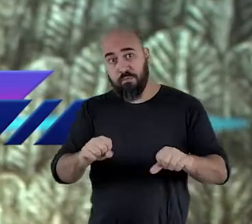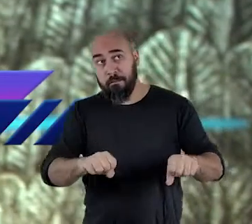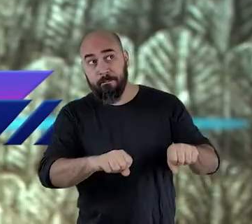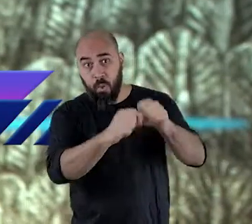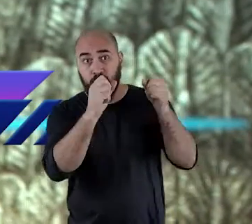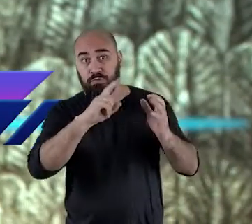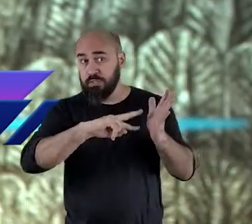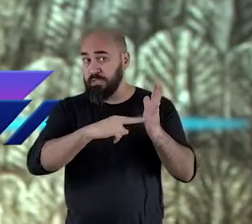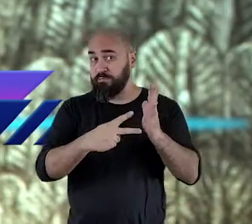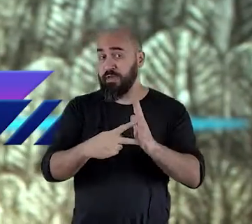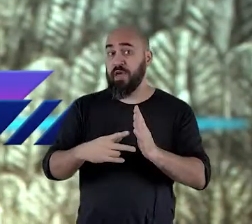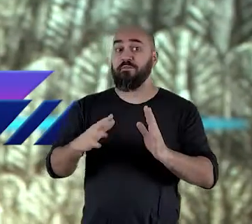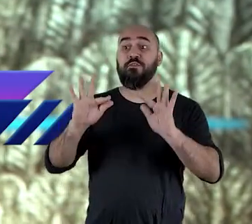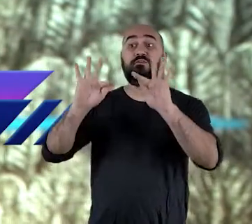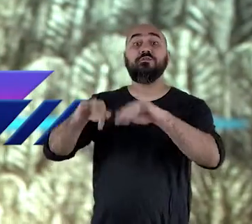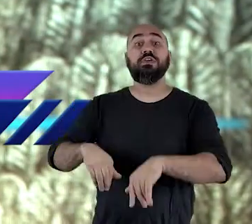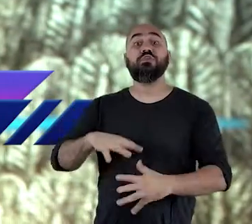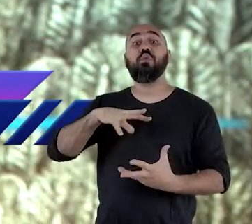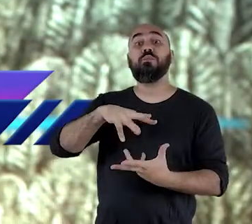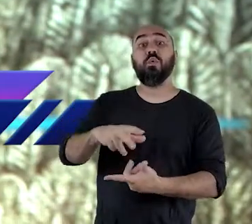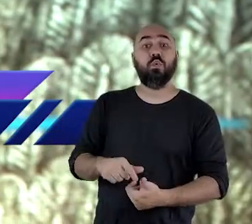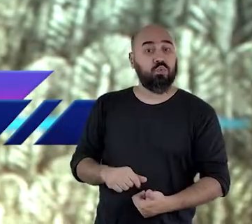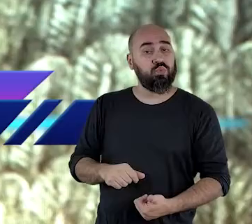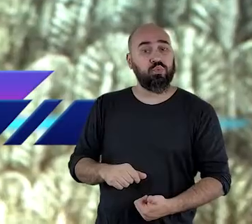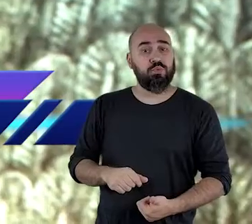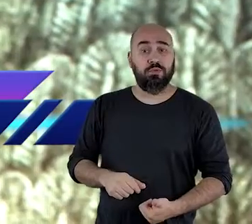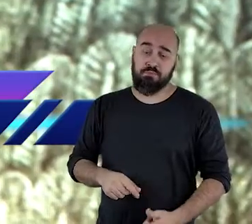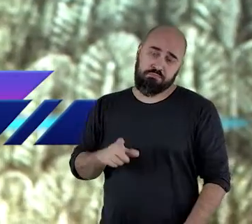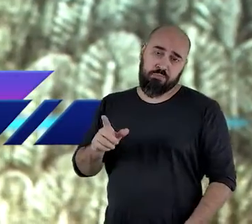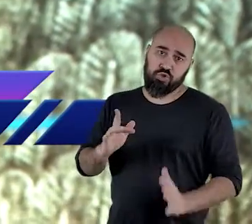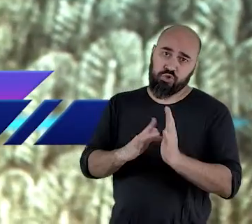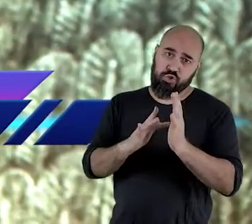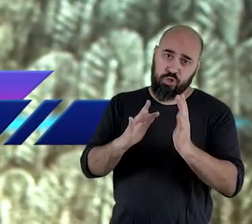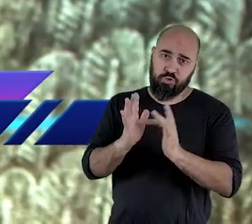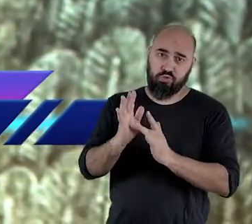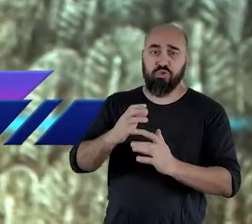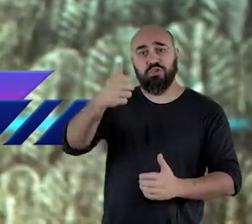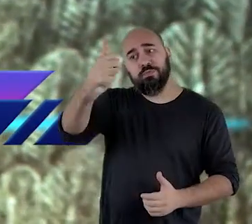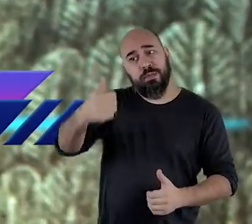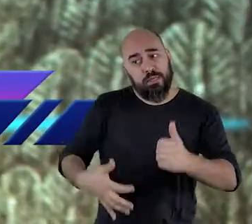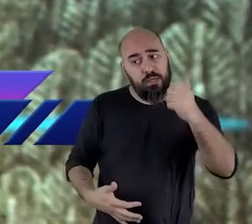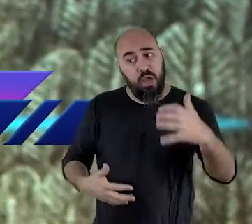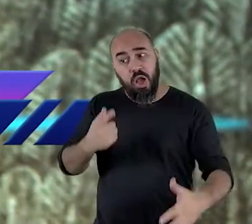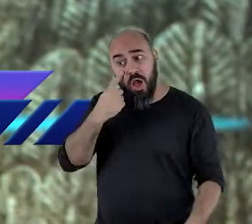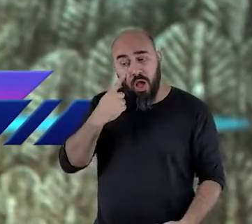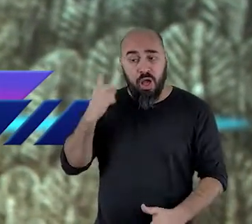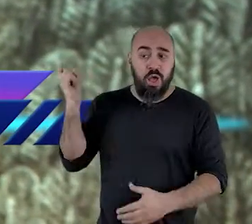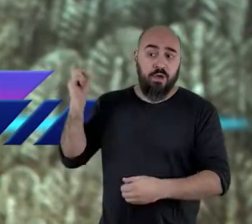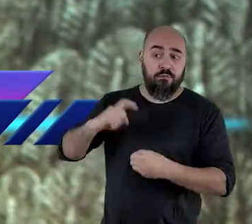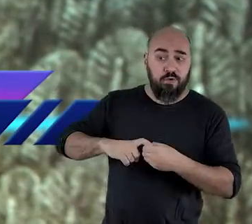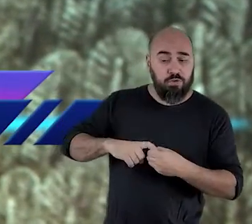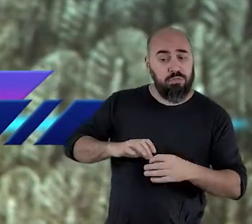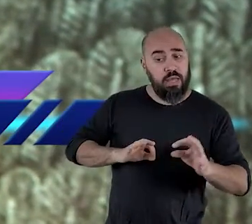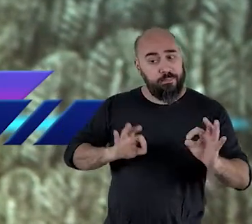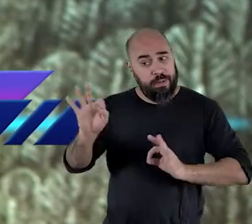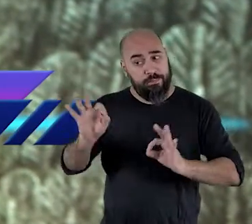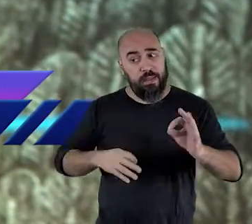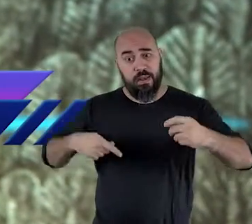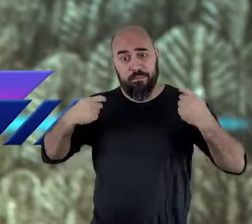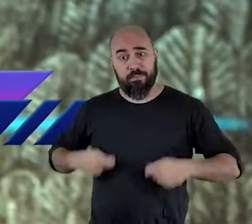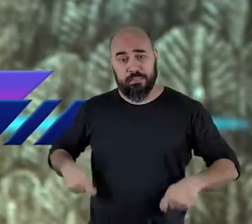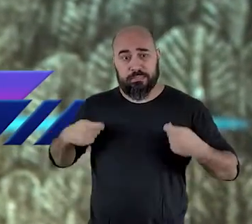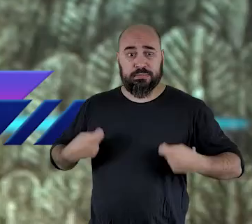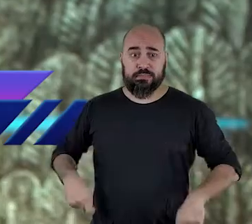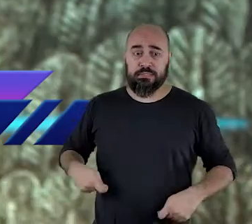ele faz uma série de sinais, ele descreve sinais para que os seus discípulos se preparem